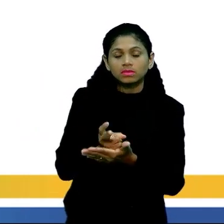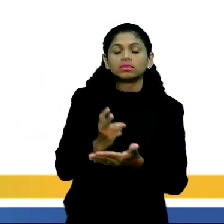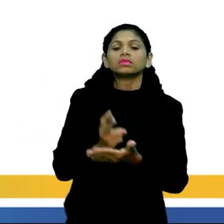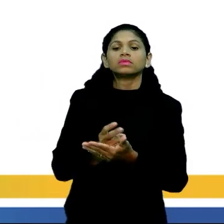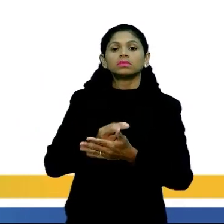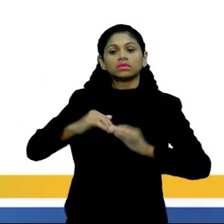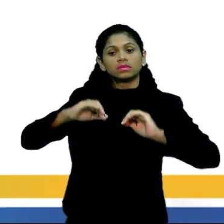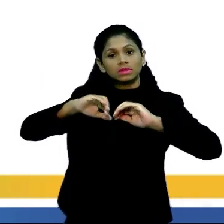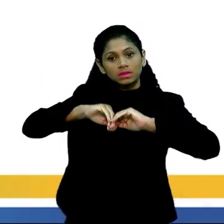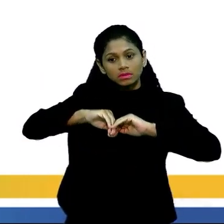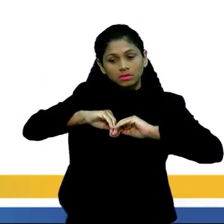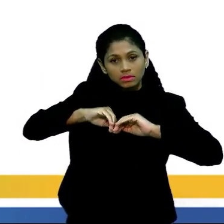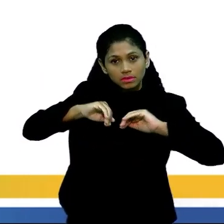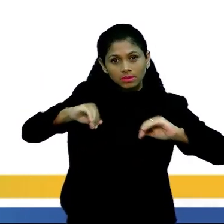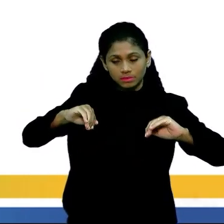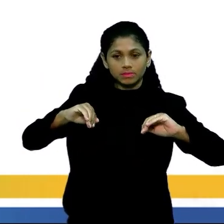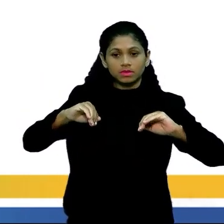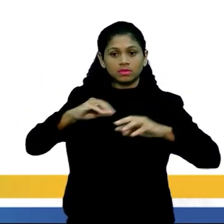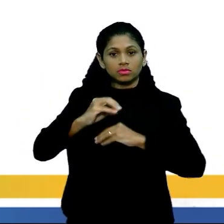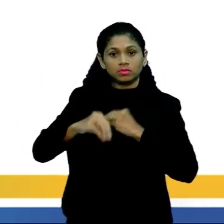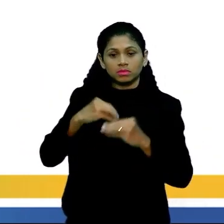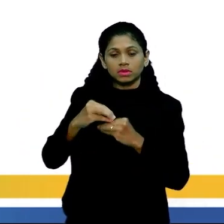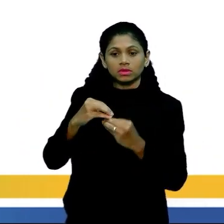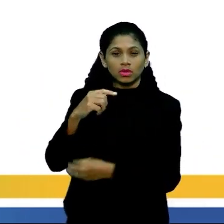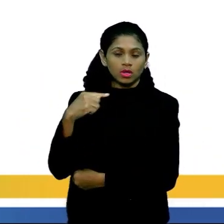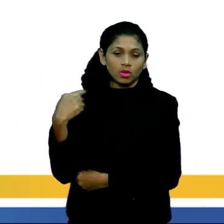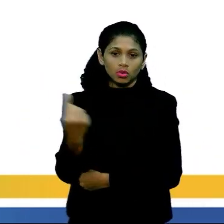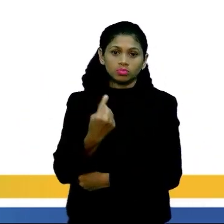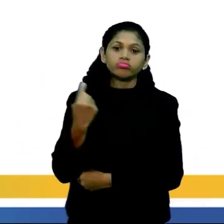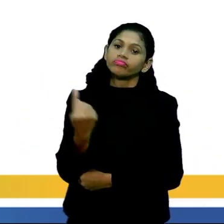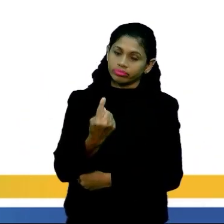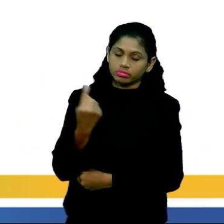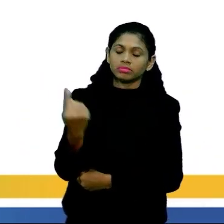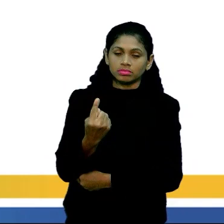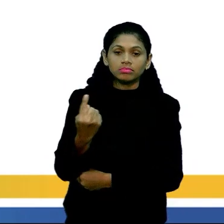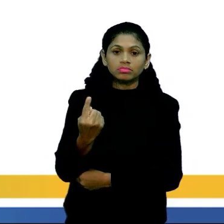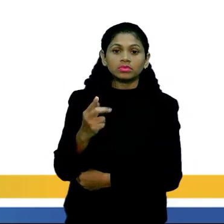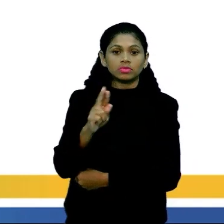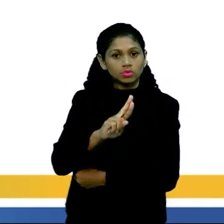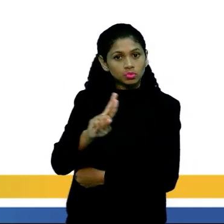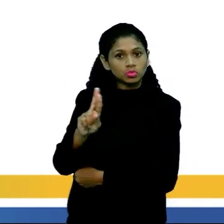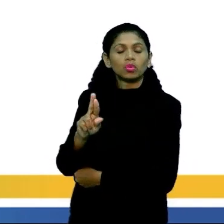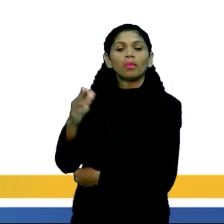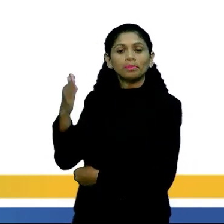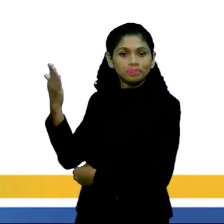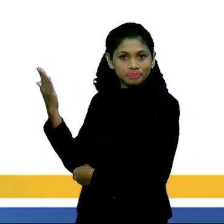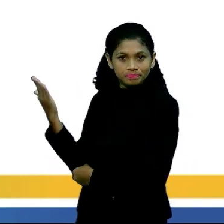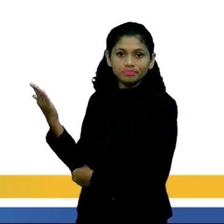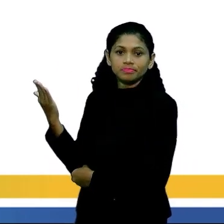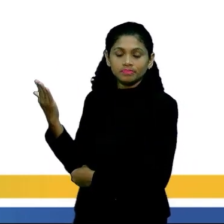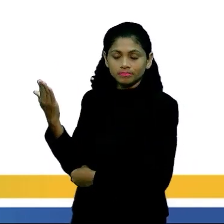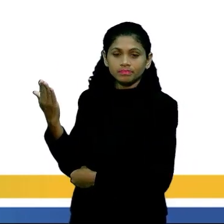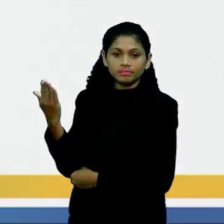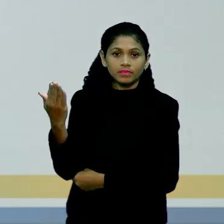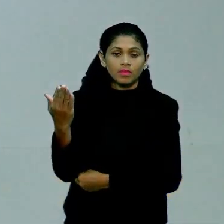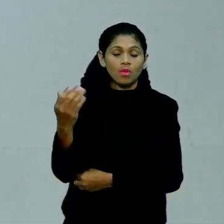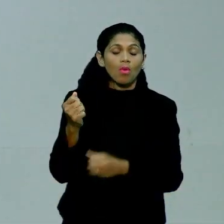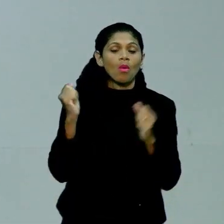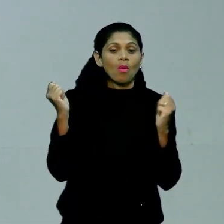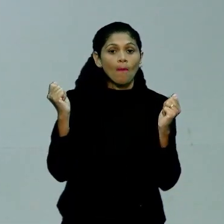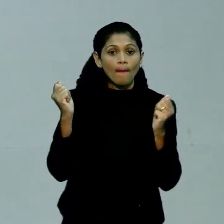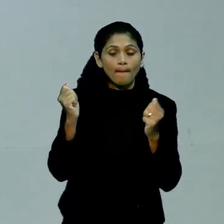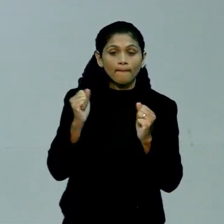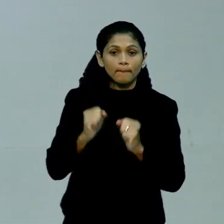utilizando uma rotação, o nome desse processo é centrifugação. Pode ser um processo em que haja